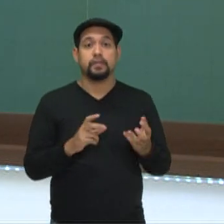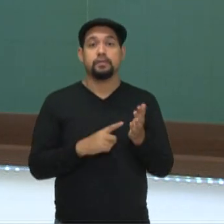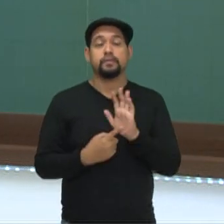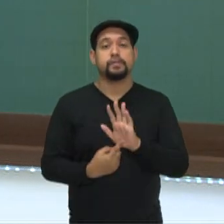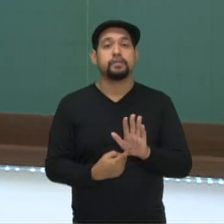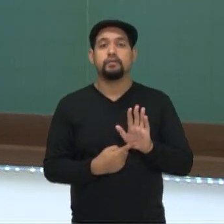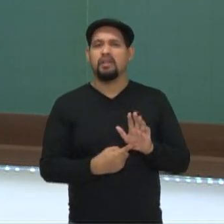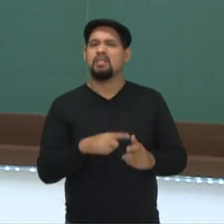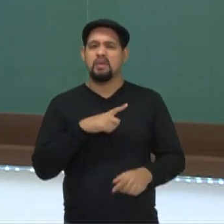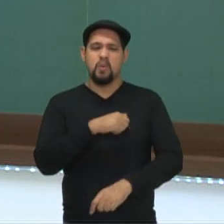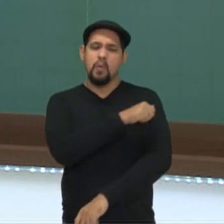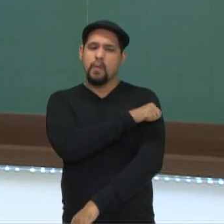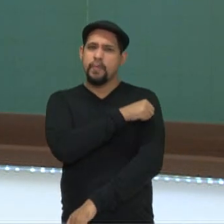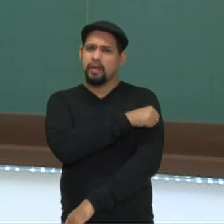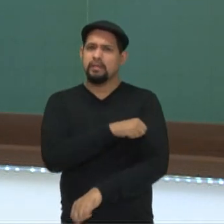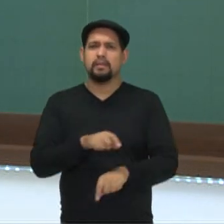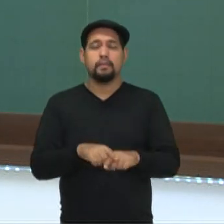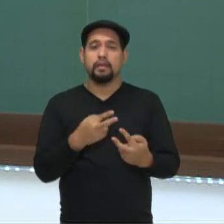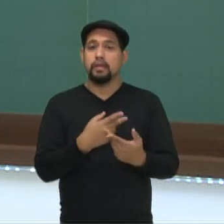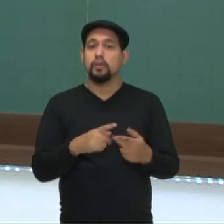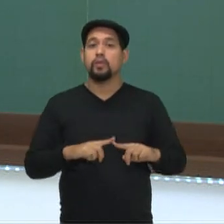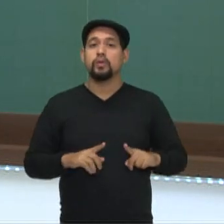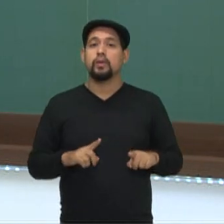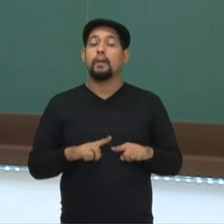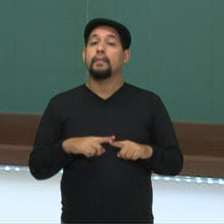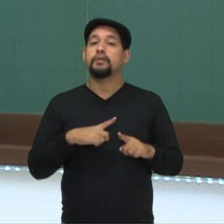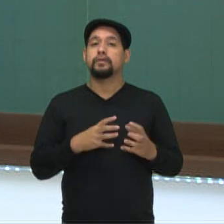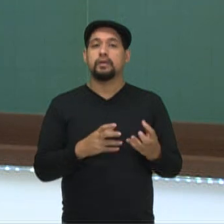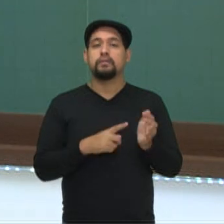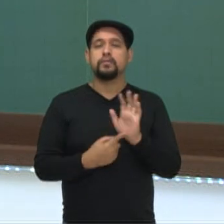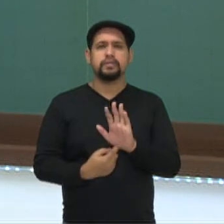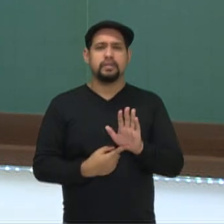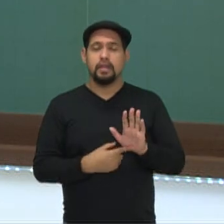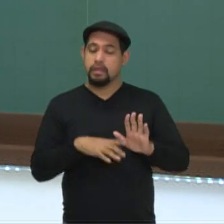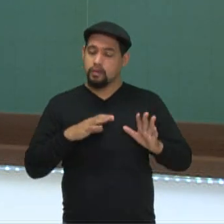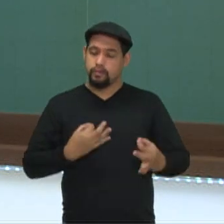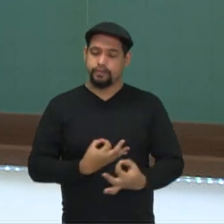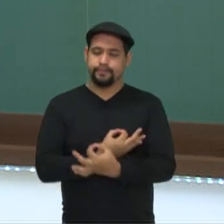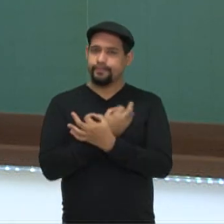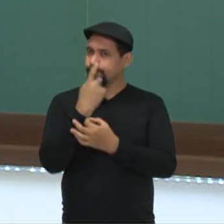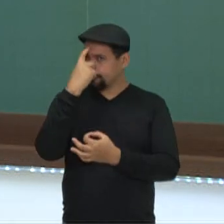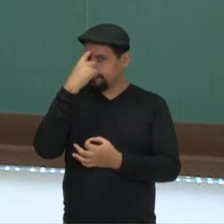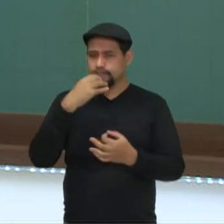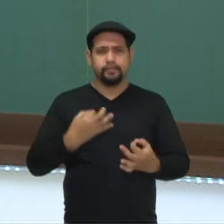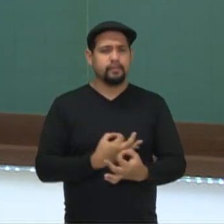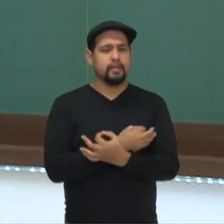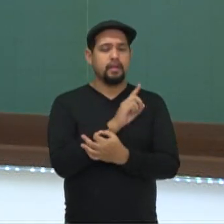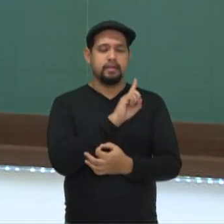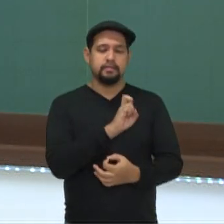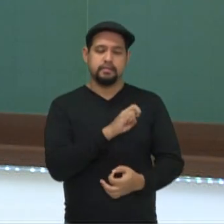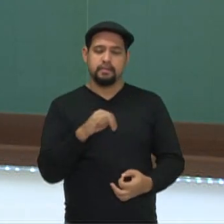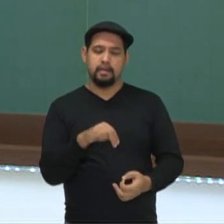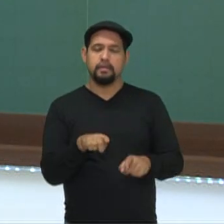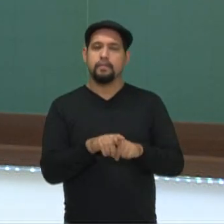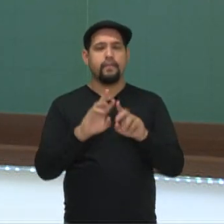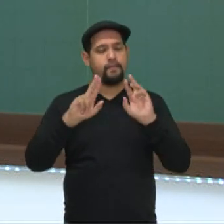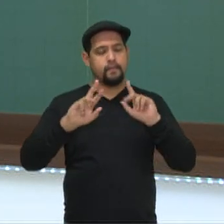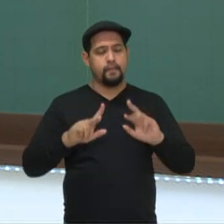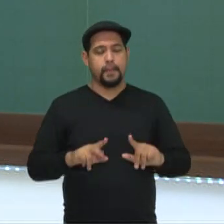destacar um templo budista, porque existem vários tipos de budismo. Budismo indiano, budismo zen do Japão.